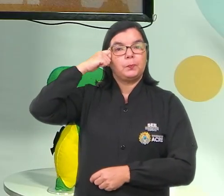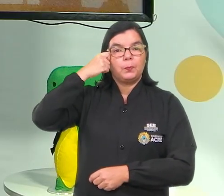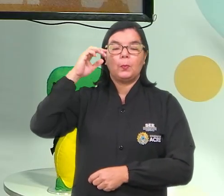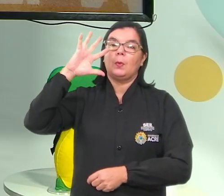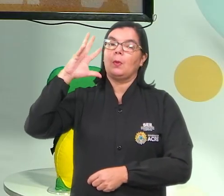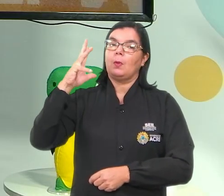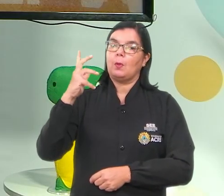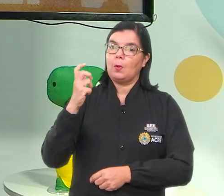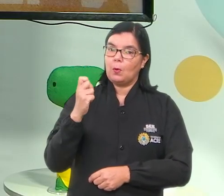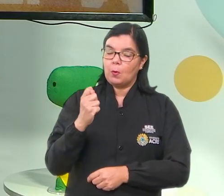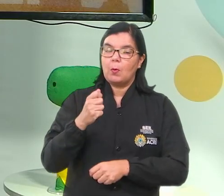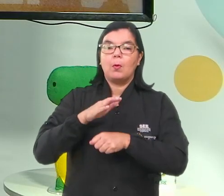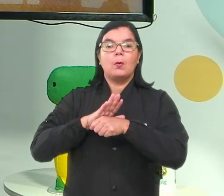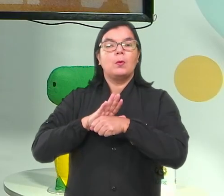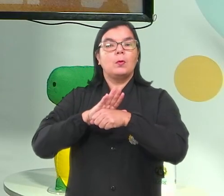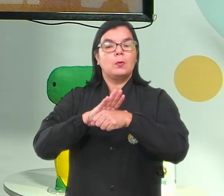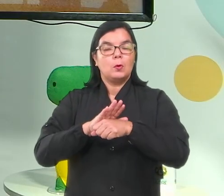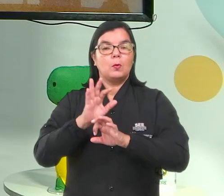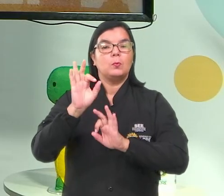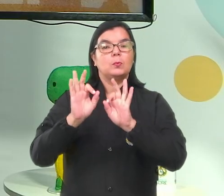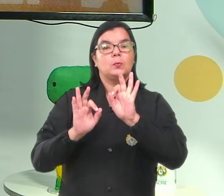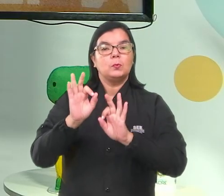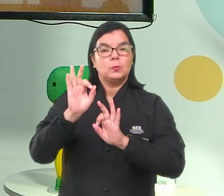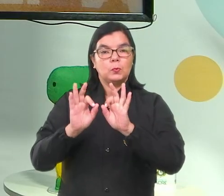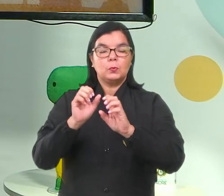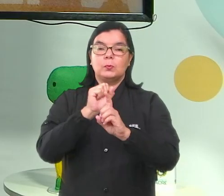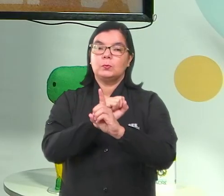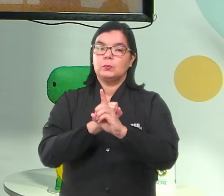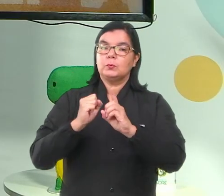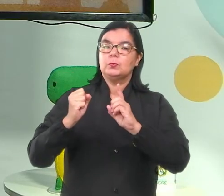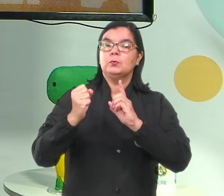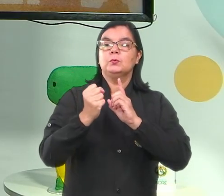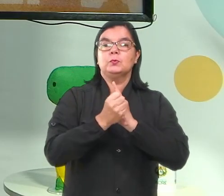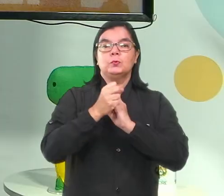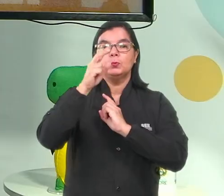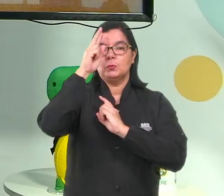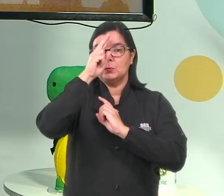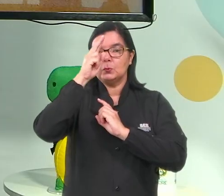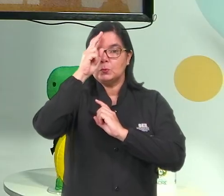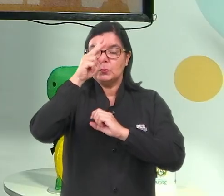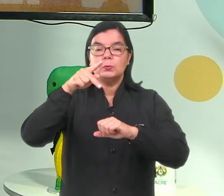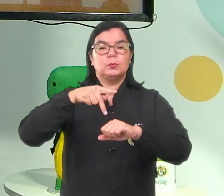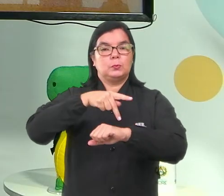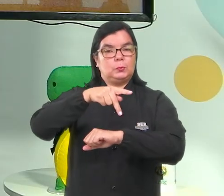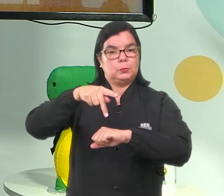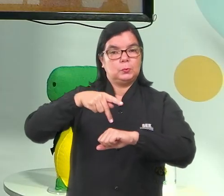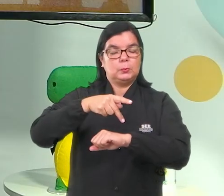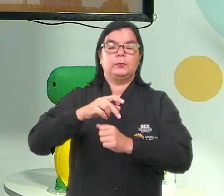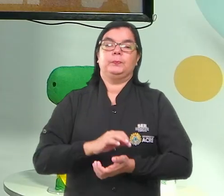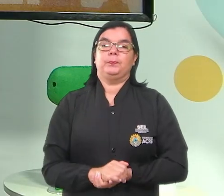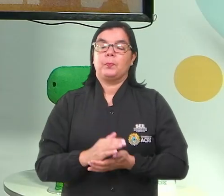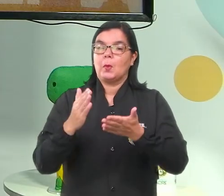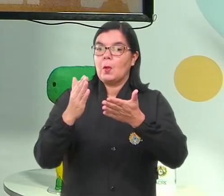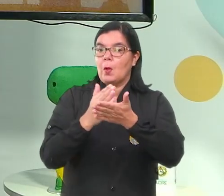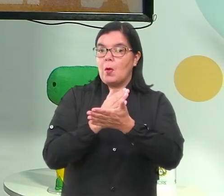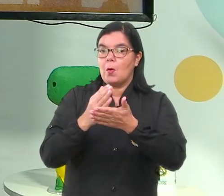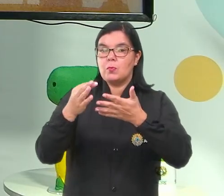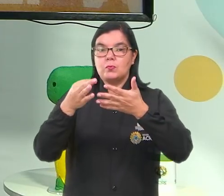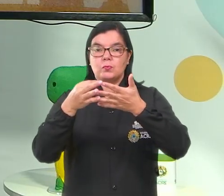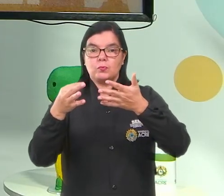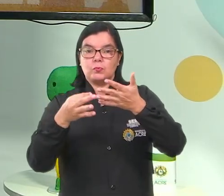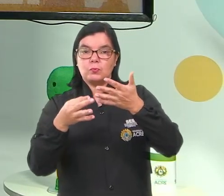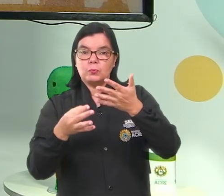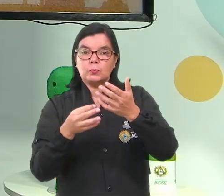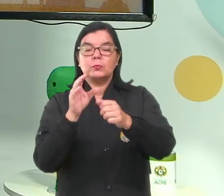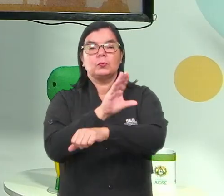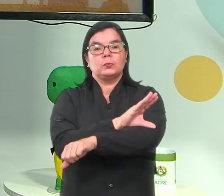africano contribuiu para a formação sócio-histórica do nosso país. Alguns elementos